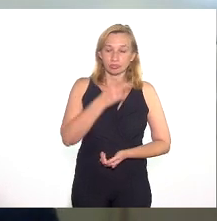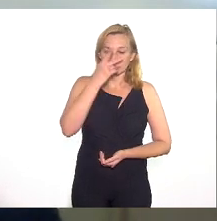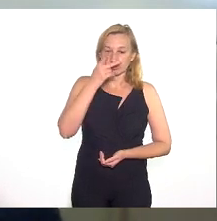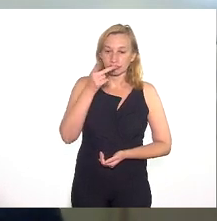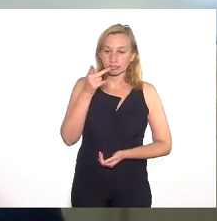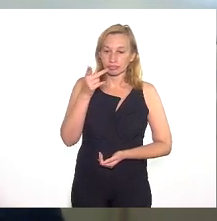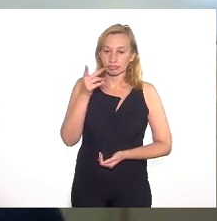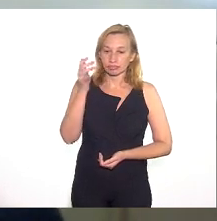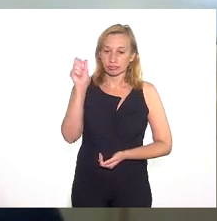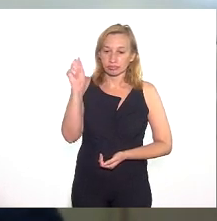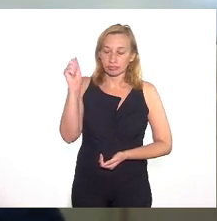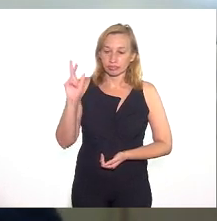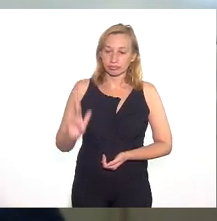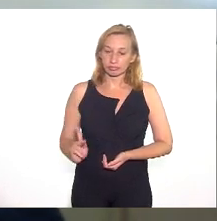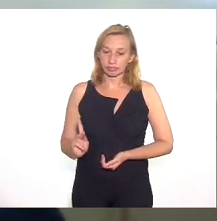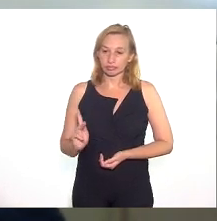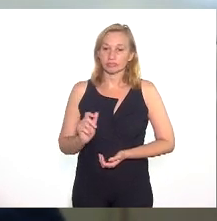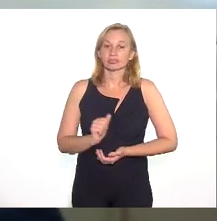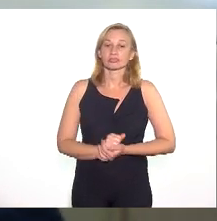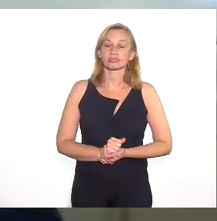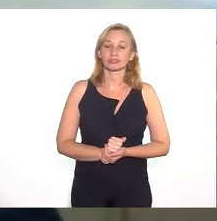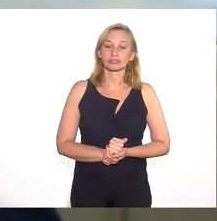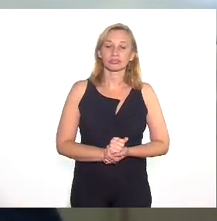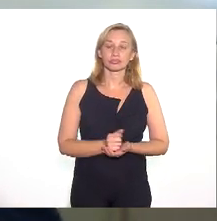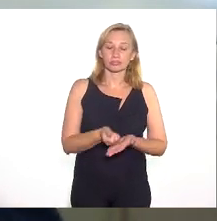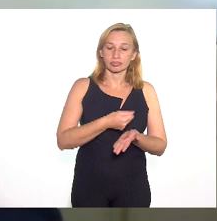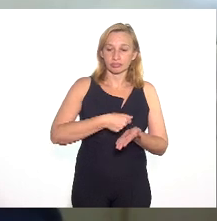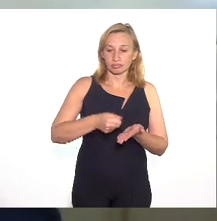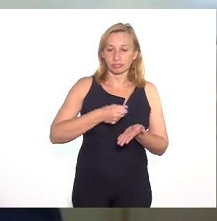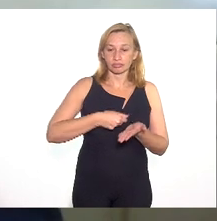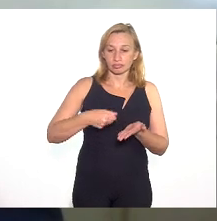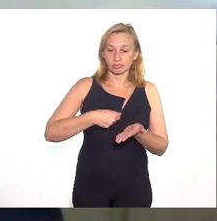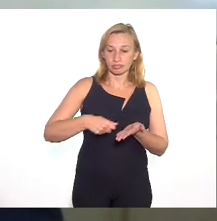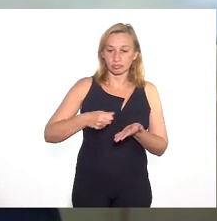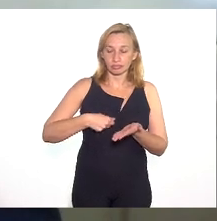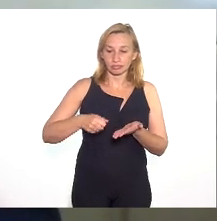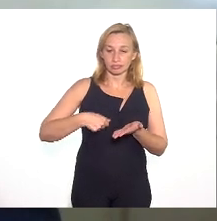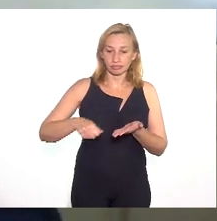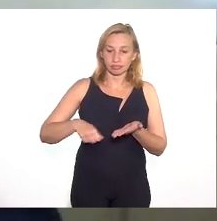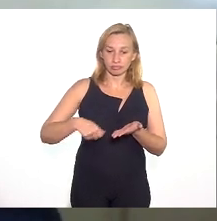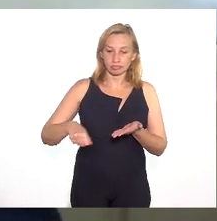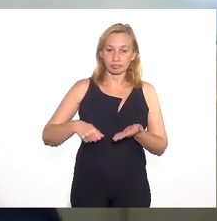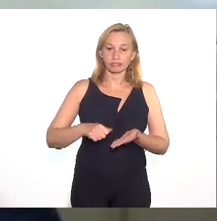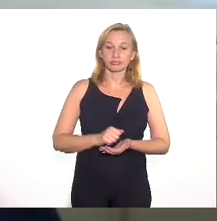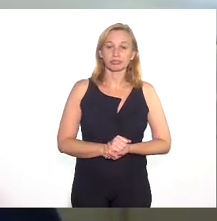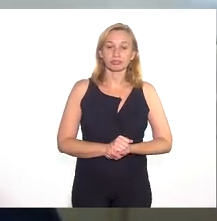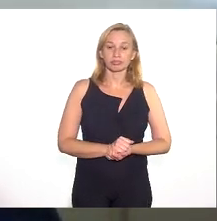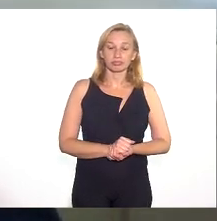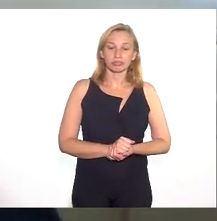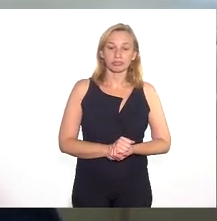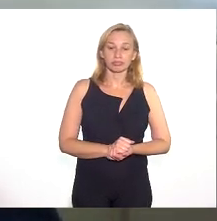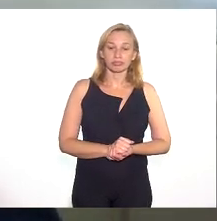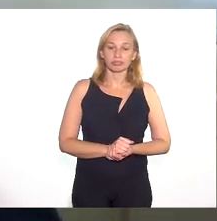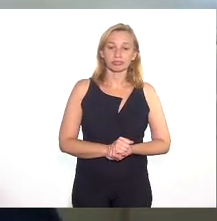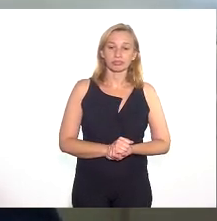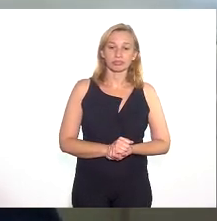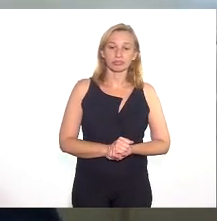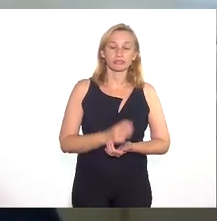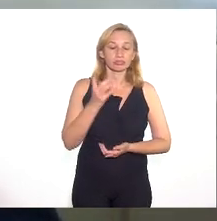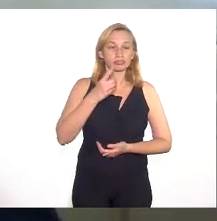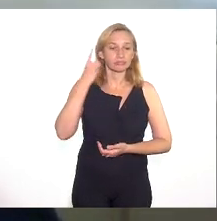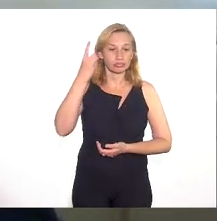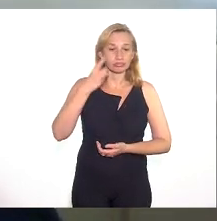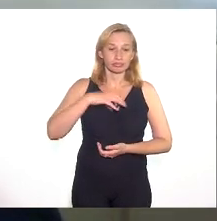aposentados preencham os requisitos expostos aqui pela deputada